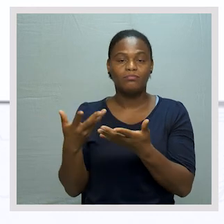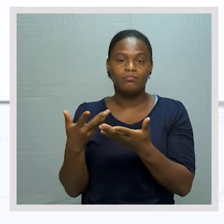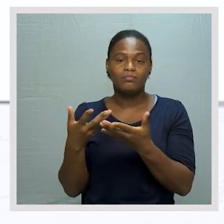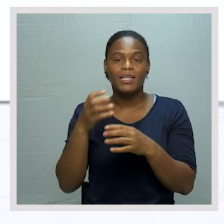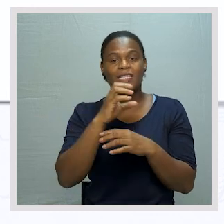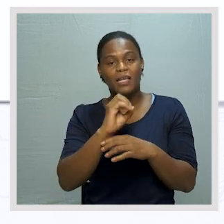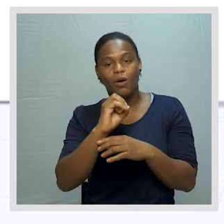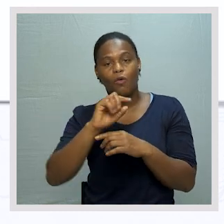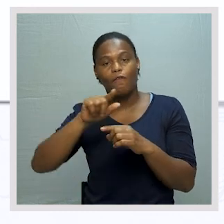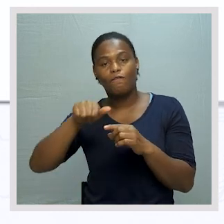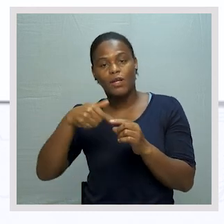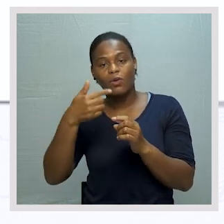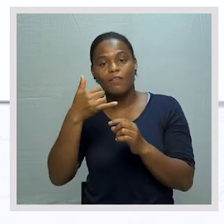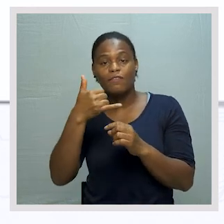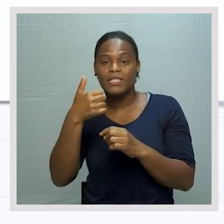igual